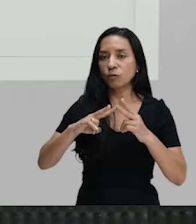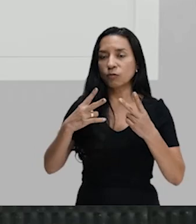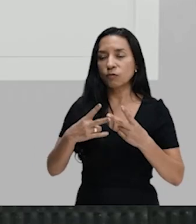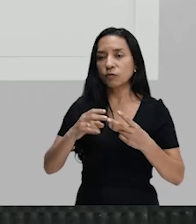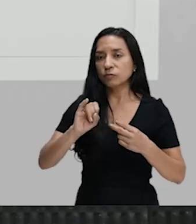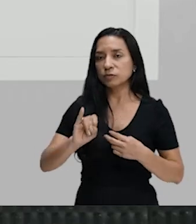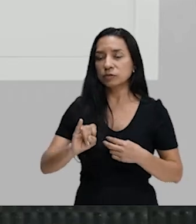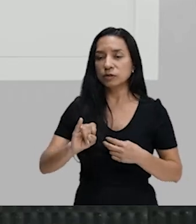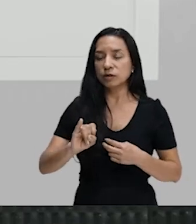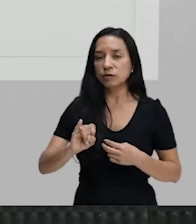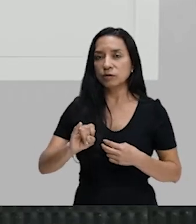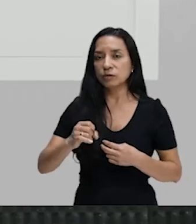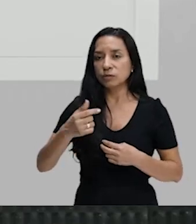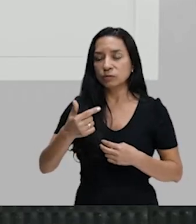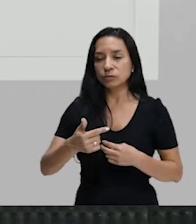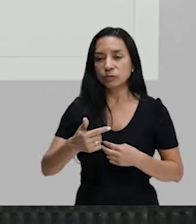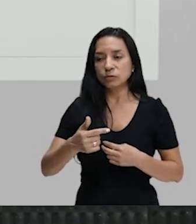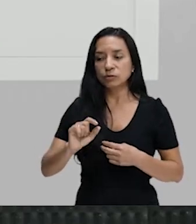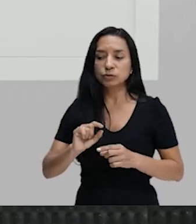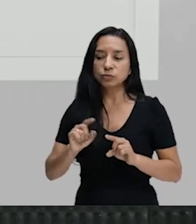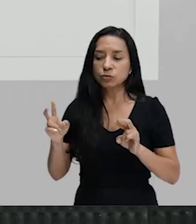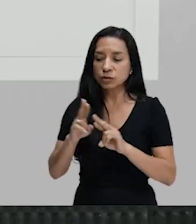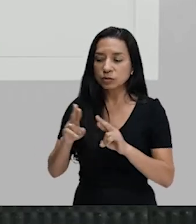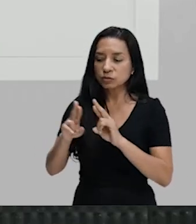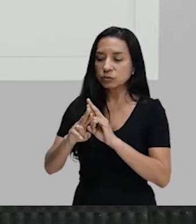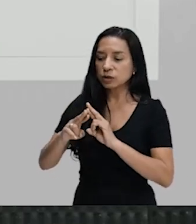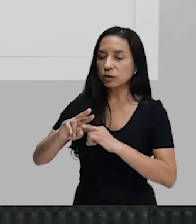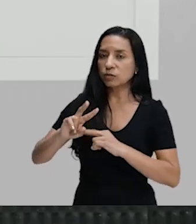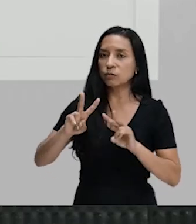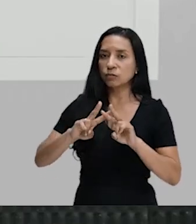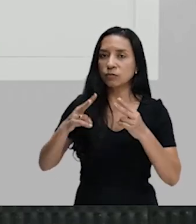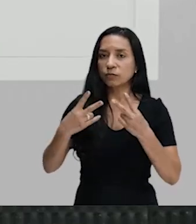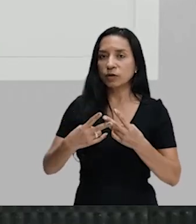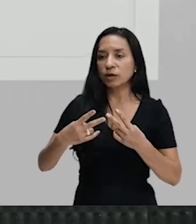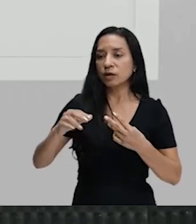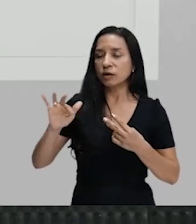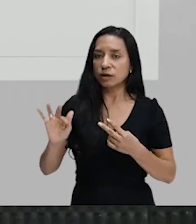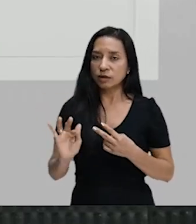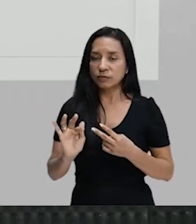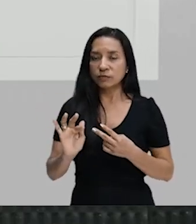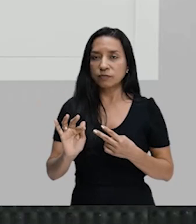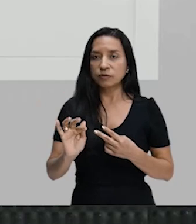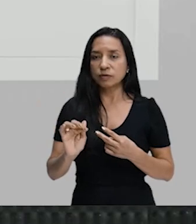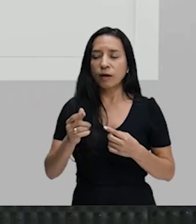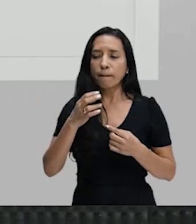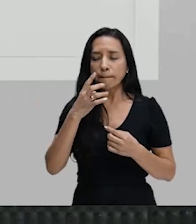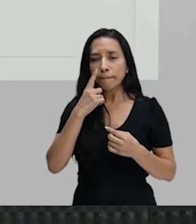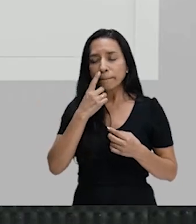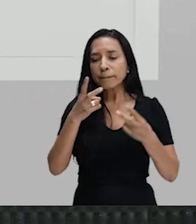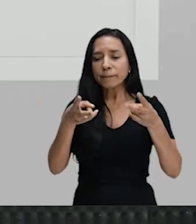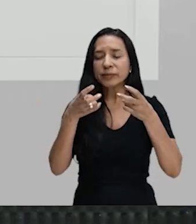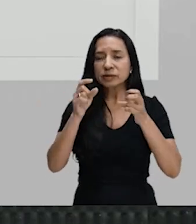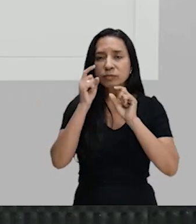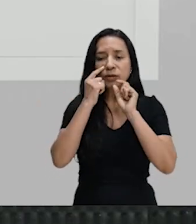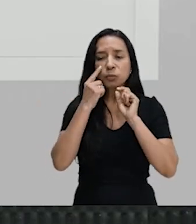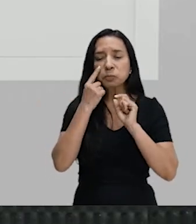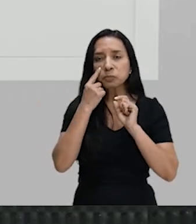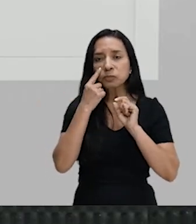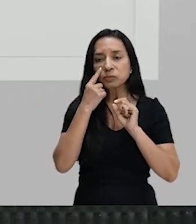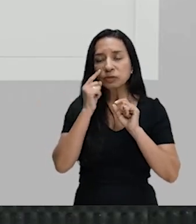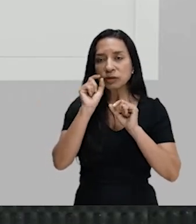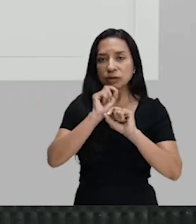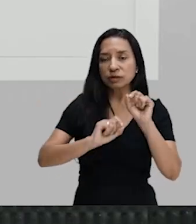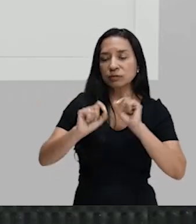o volume final, eu vou perceber o seguinte, ó, que o gráfico ele vai, né, agora tocar